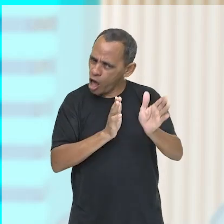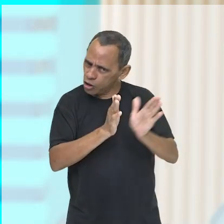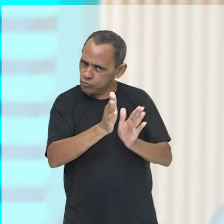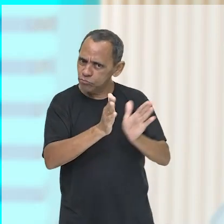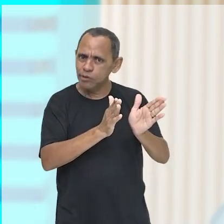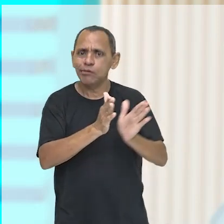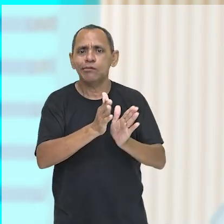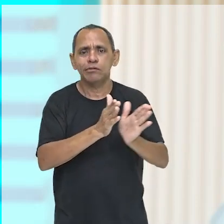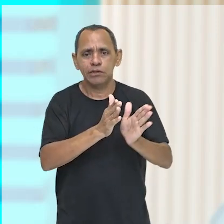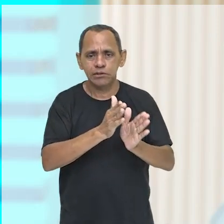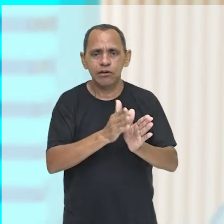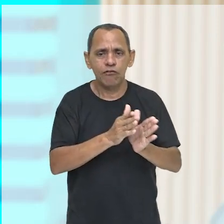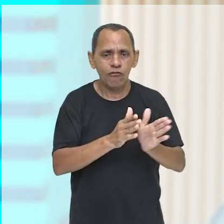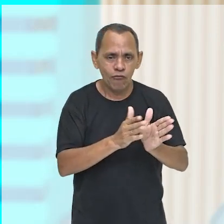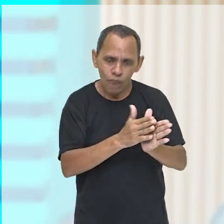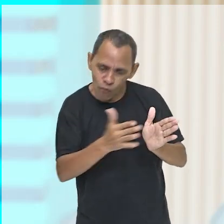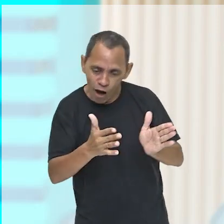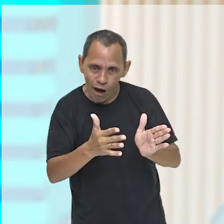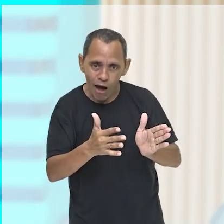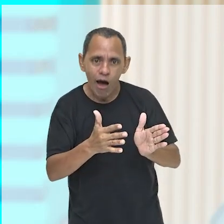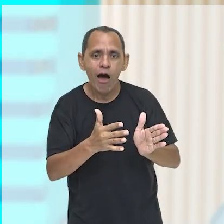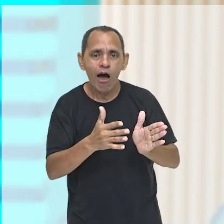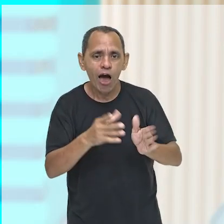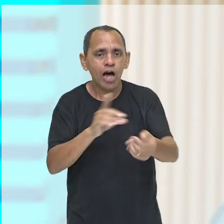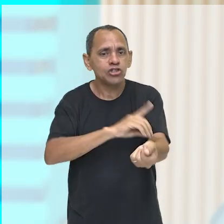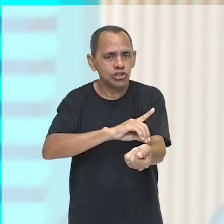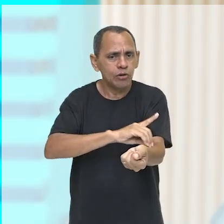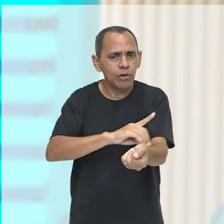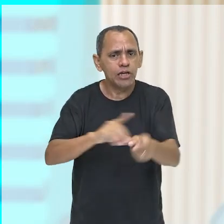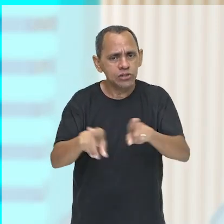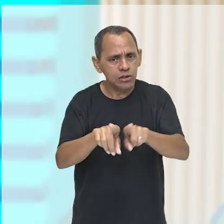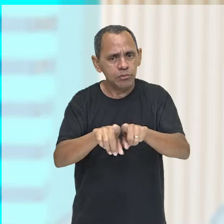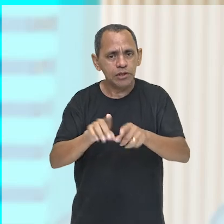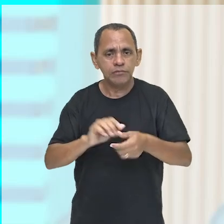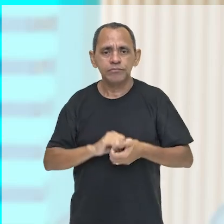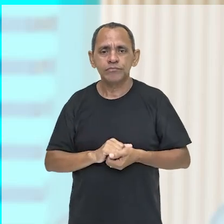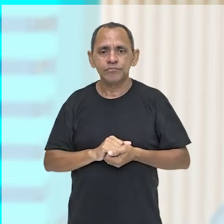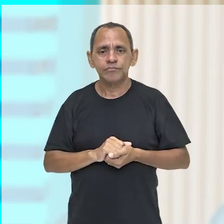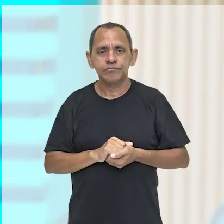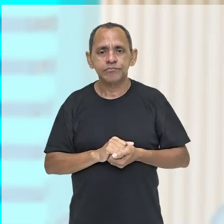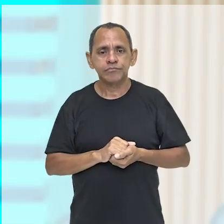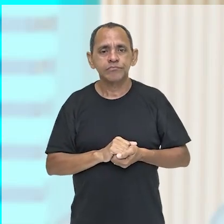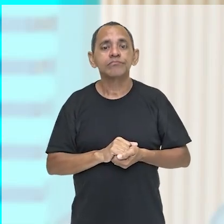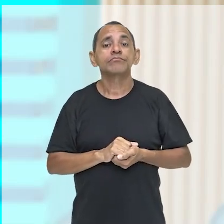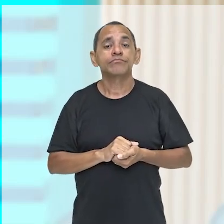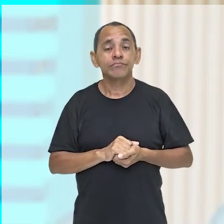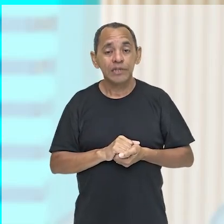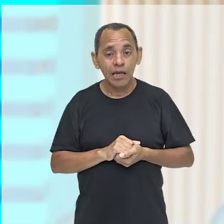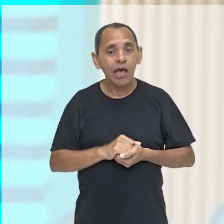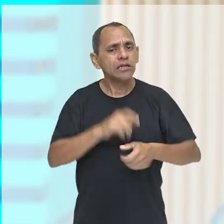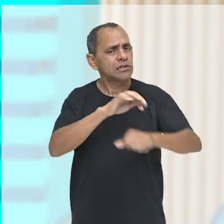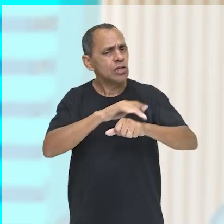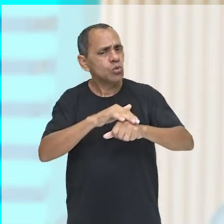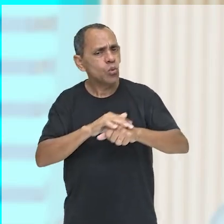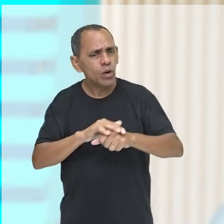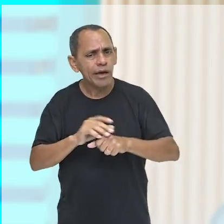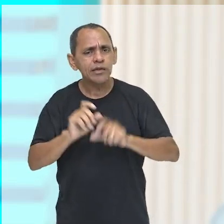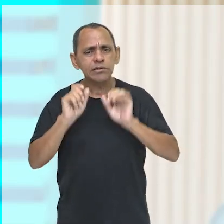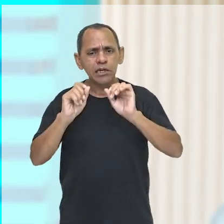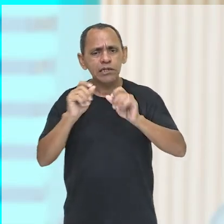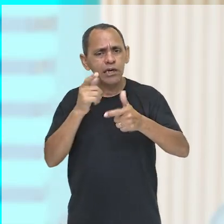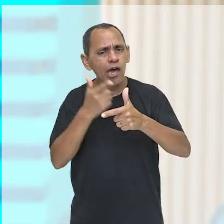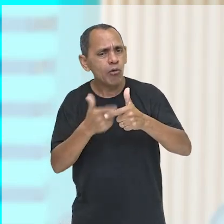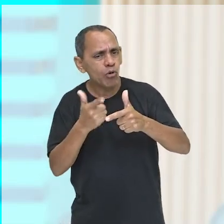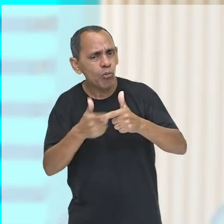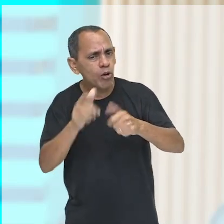diabético, certo? Então você já é considerado um diabético. Então o diabetes mellitus é uma síndrome metabólica de